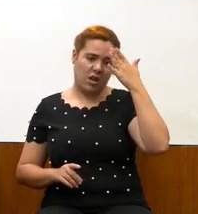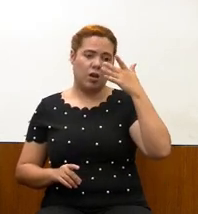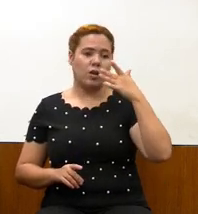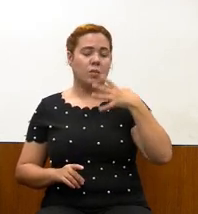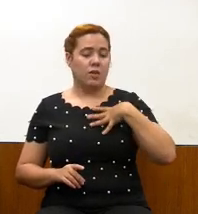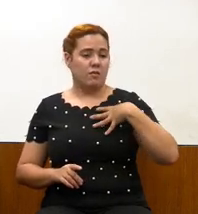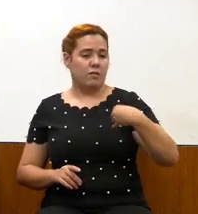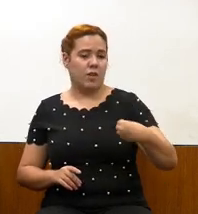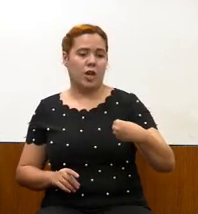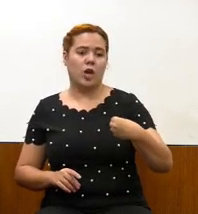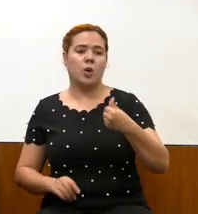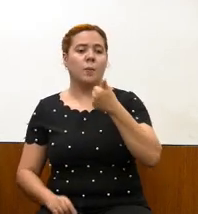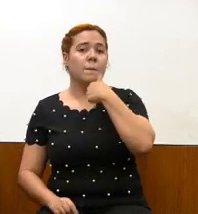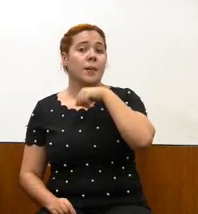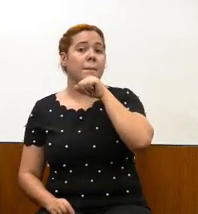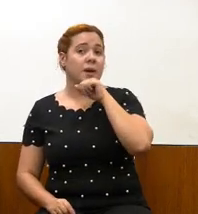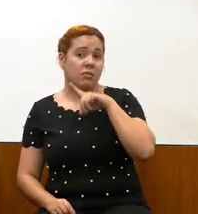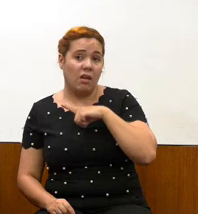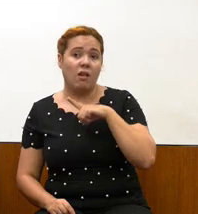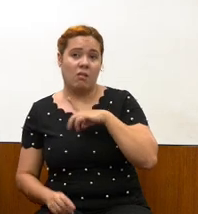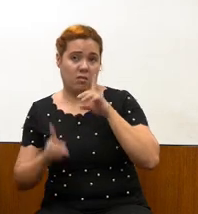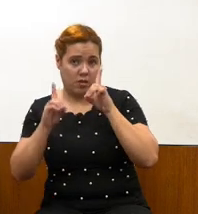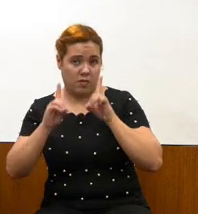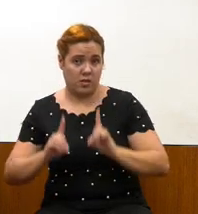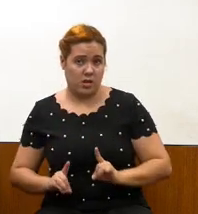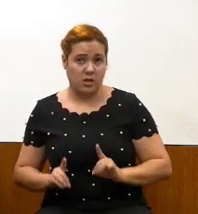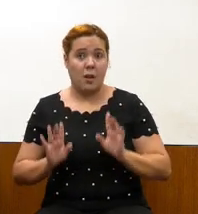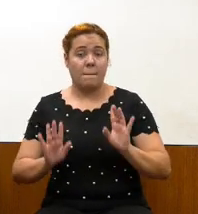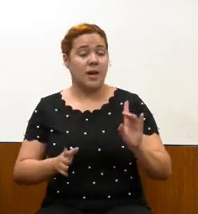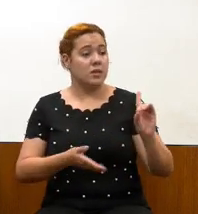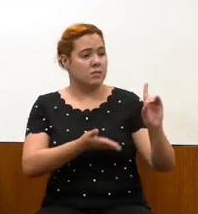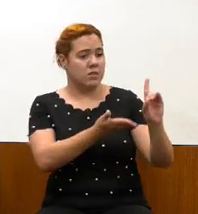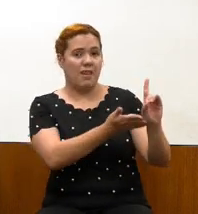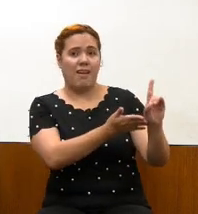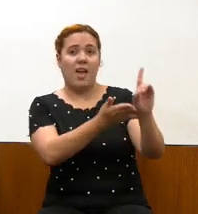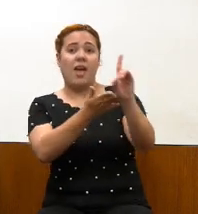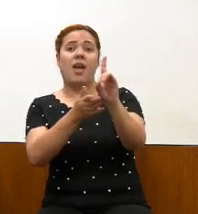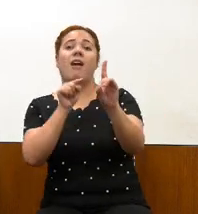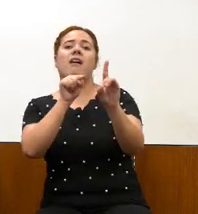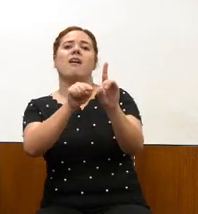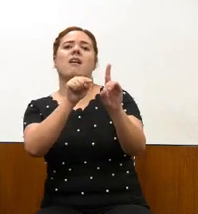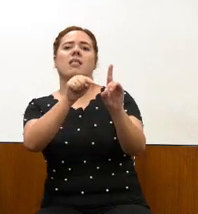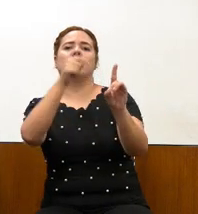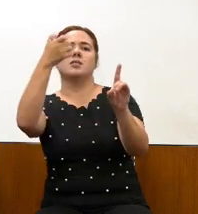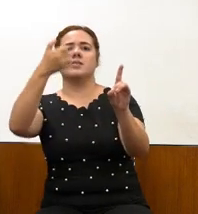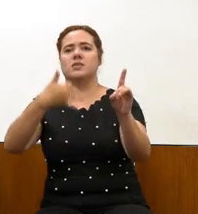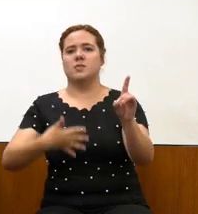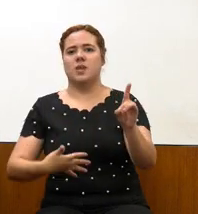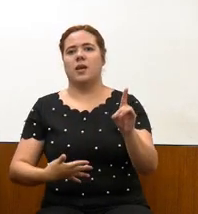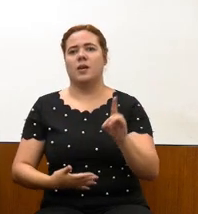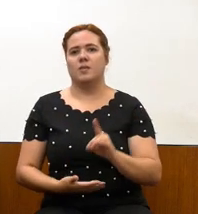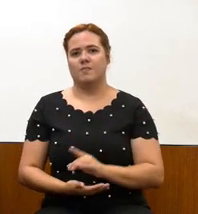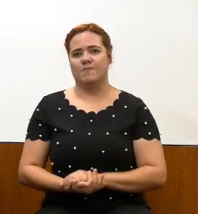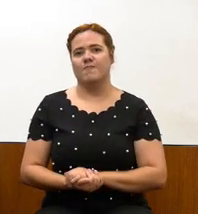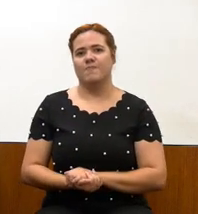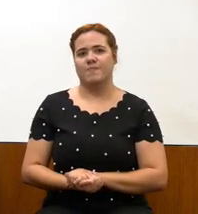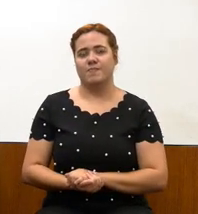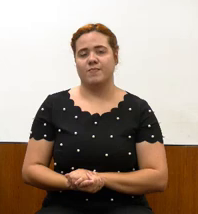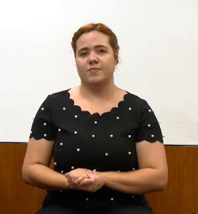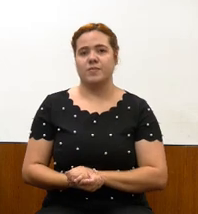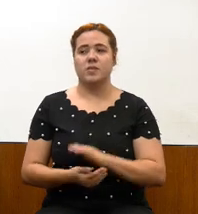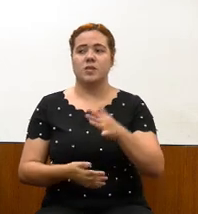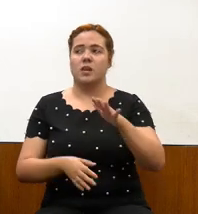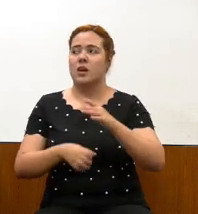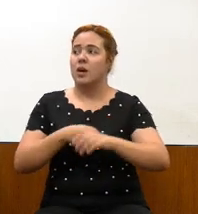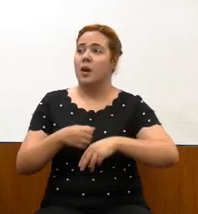mas necessariamente as pessoas têm que falar por elas. E essa é a nossa missão, trocar a palavra exclusão pela palavra oportunidades. O Manudal, ele tem